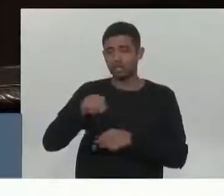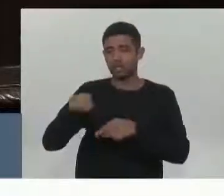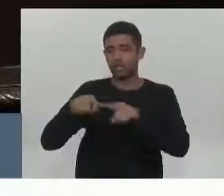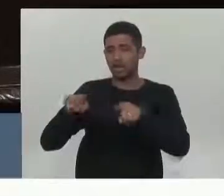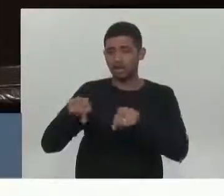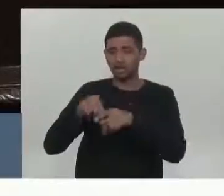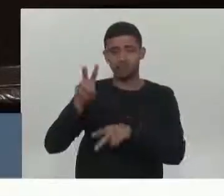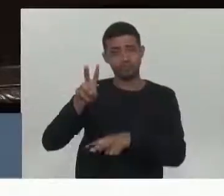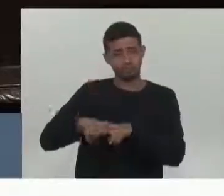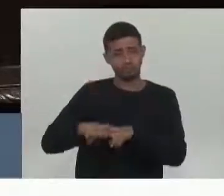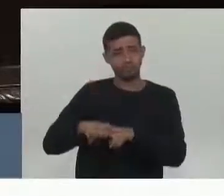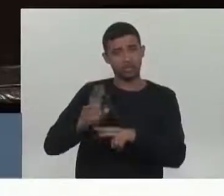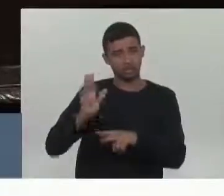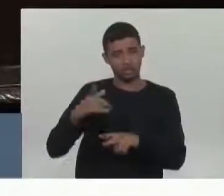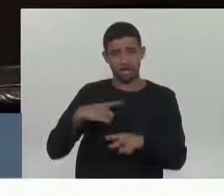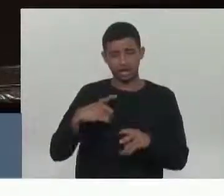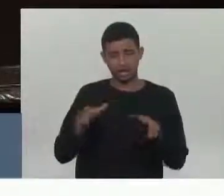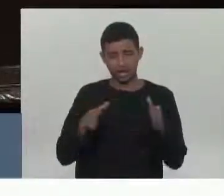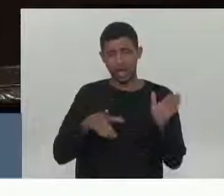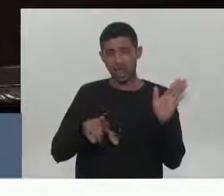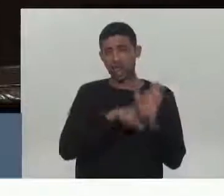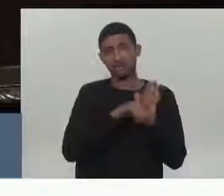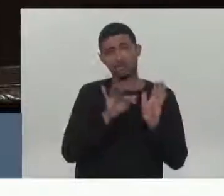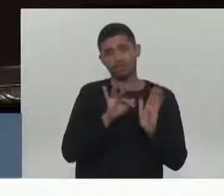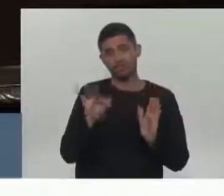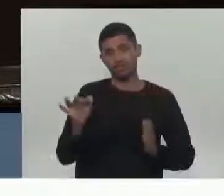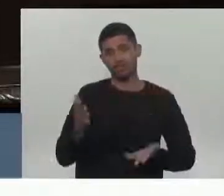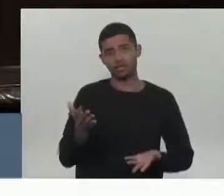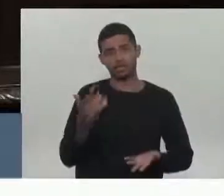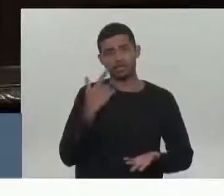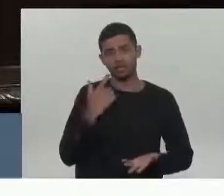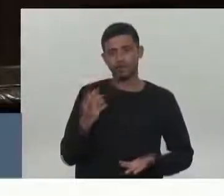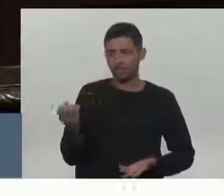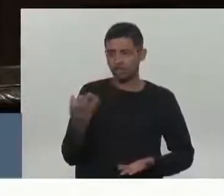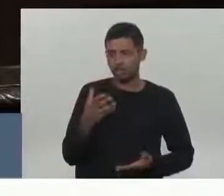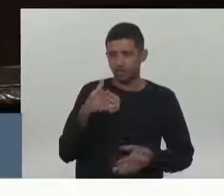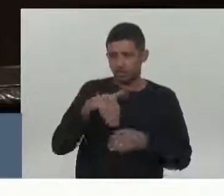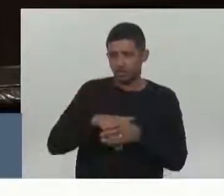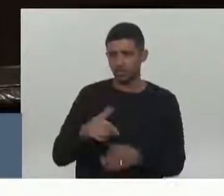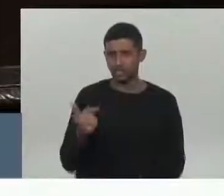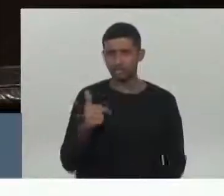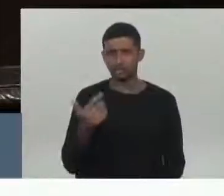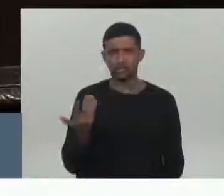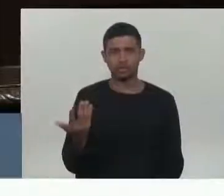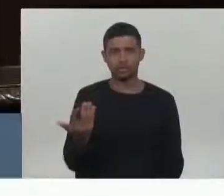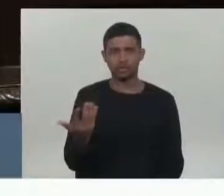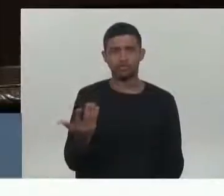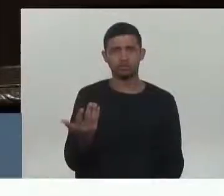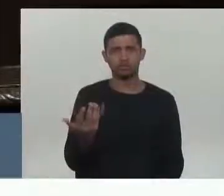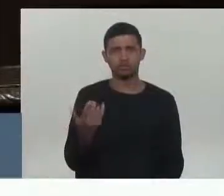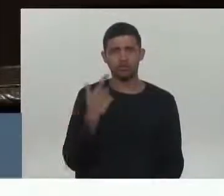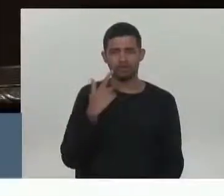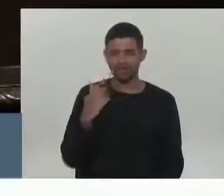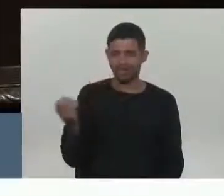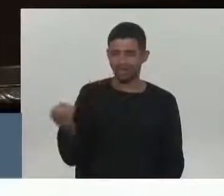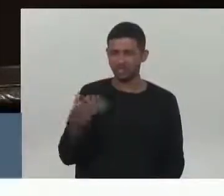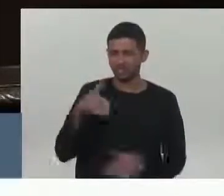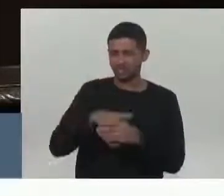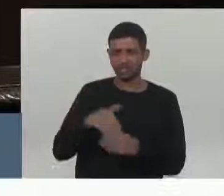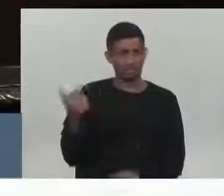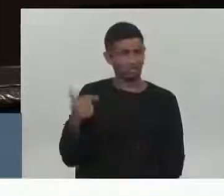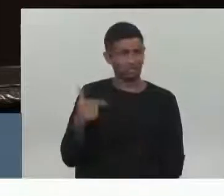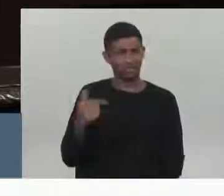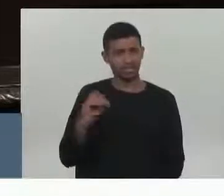está prevista em lei federal e, portanto, não havia nova votação. Não havia nenhuma nova votação e não